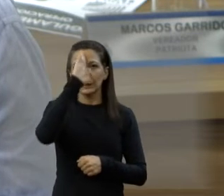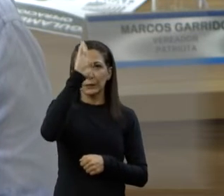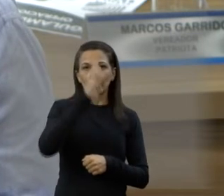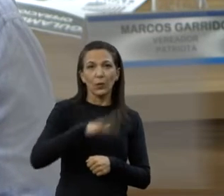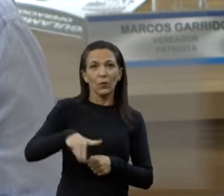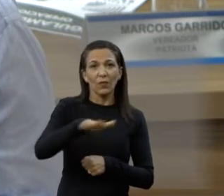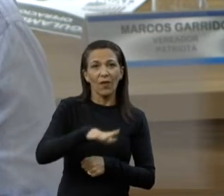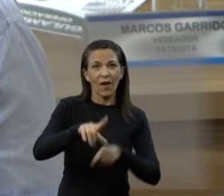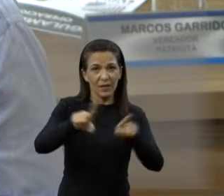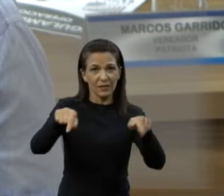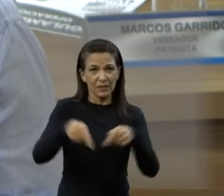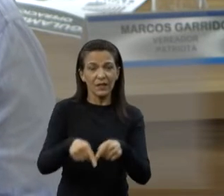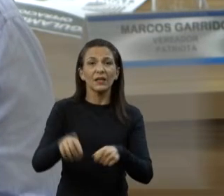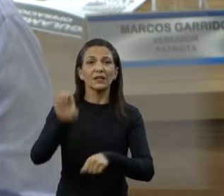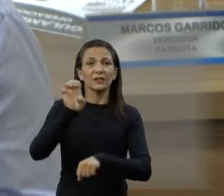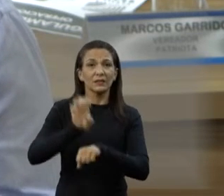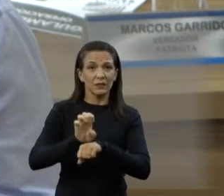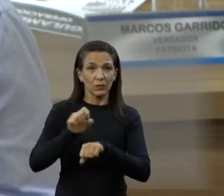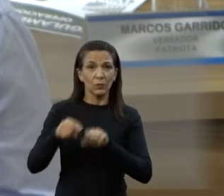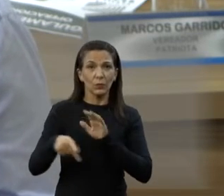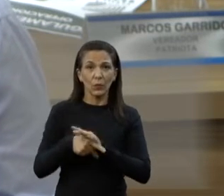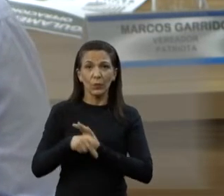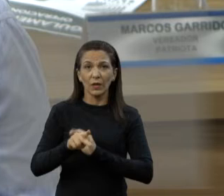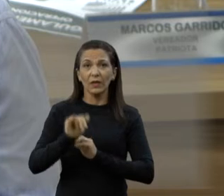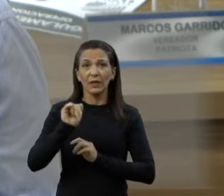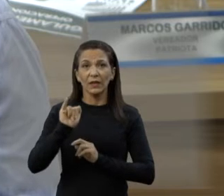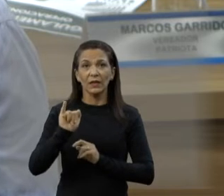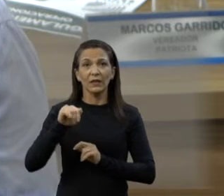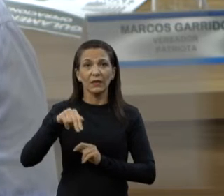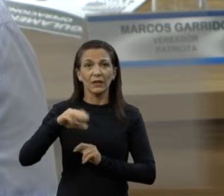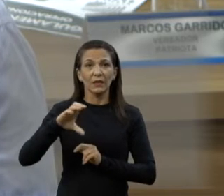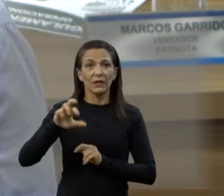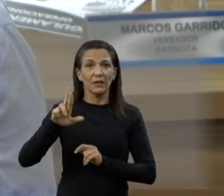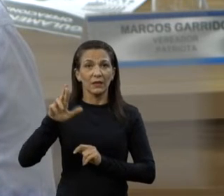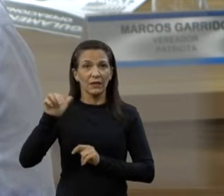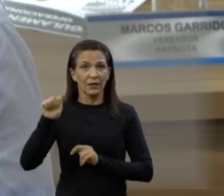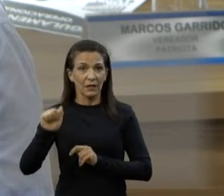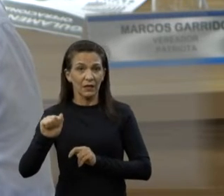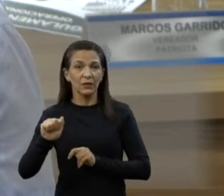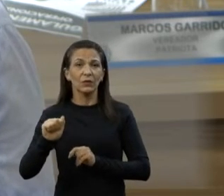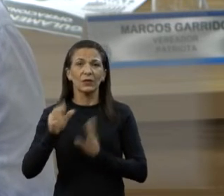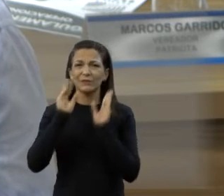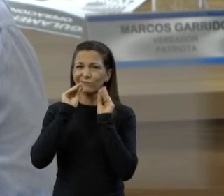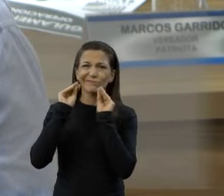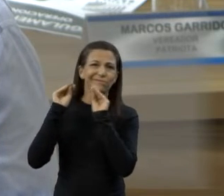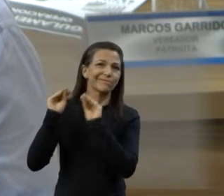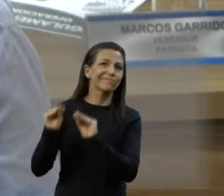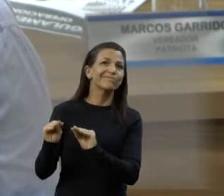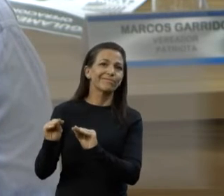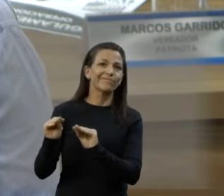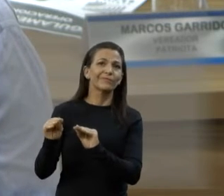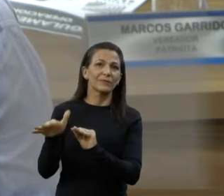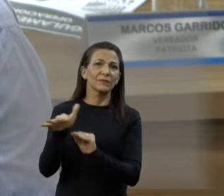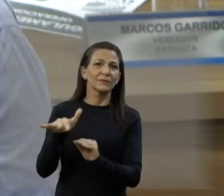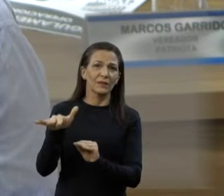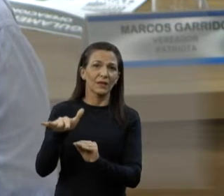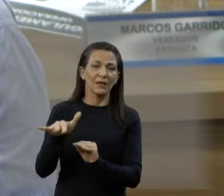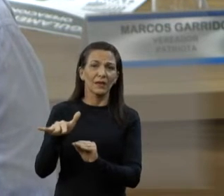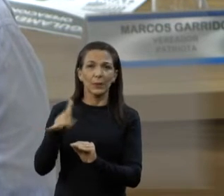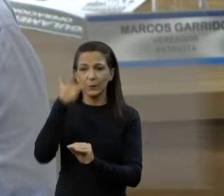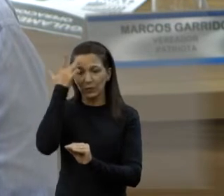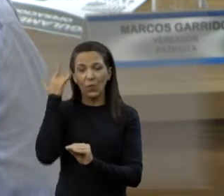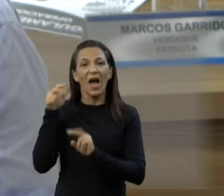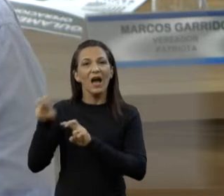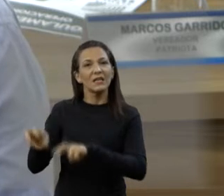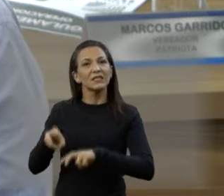estaduais que o Incra pelo permita aqui É um descaso total como eles tem tratado a questão dos